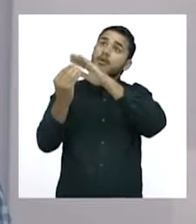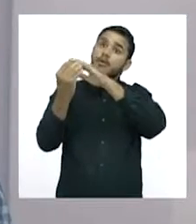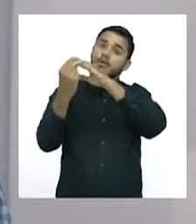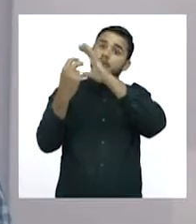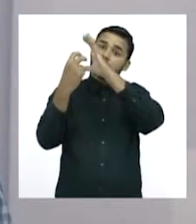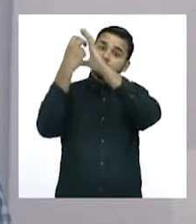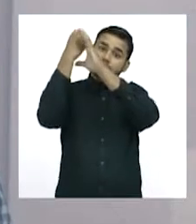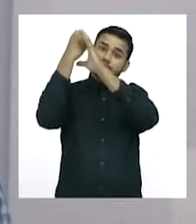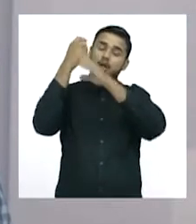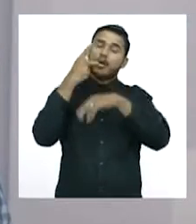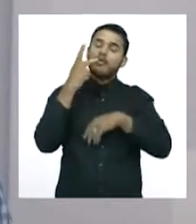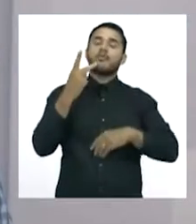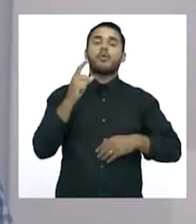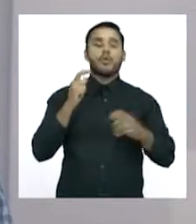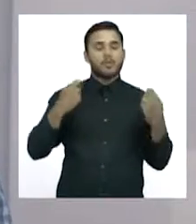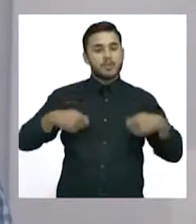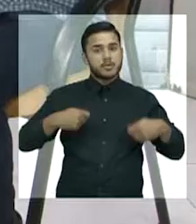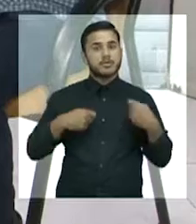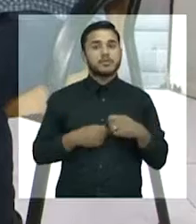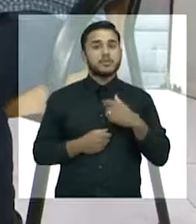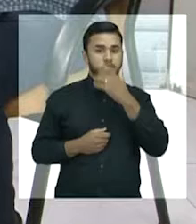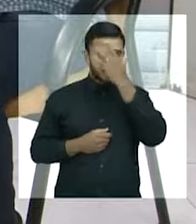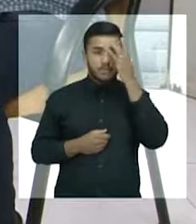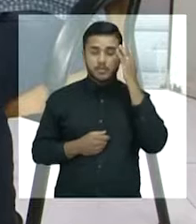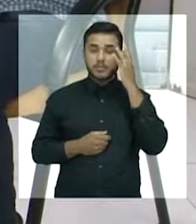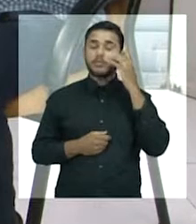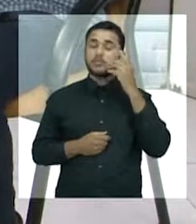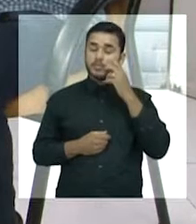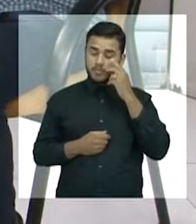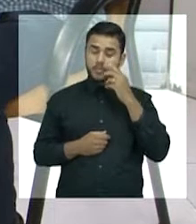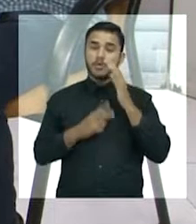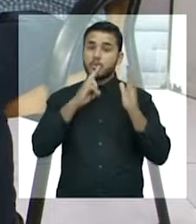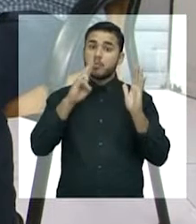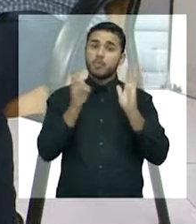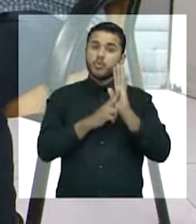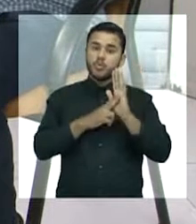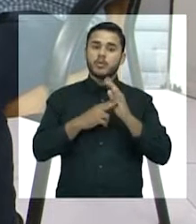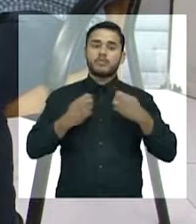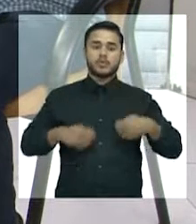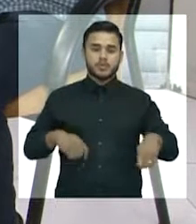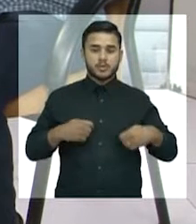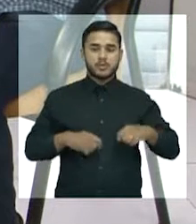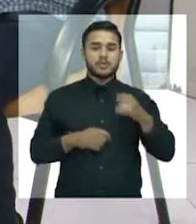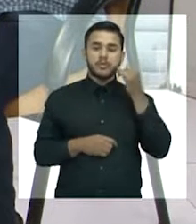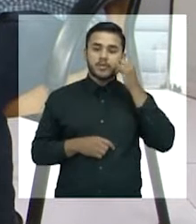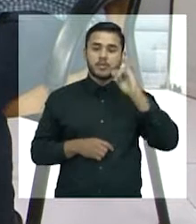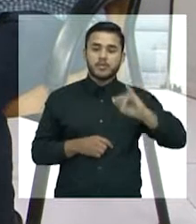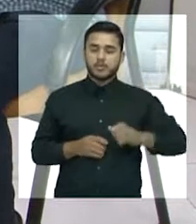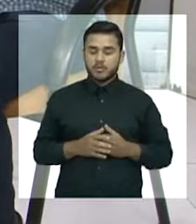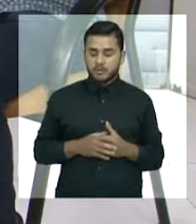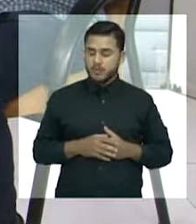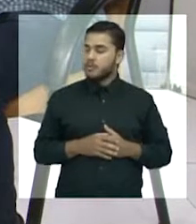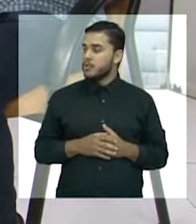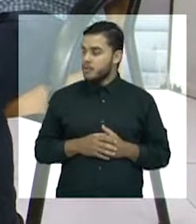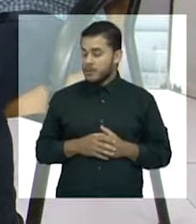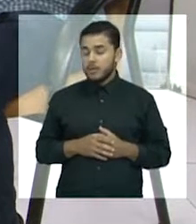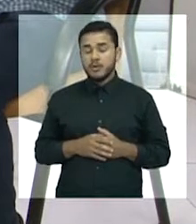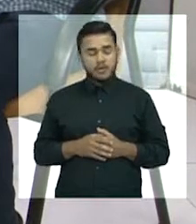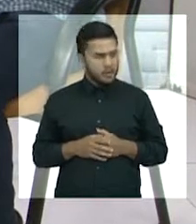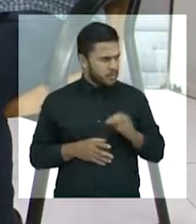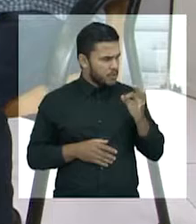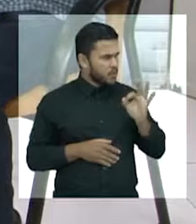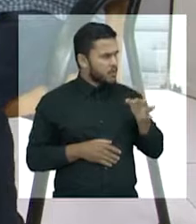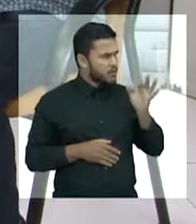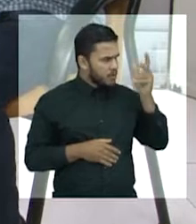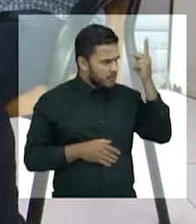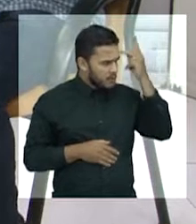sofrer sanção como infração ou multa. Então, lá em São Paulo, nessas duas situações, já existe uma lei. Existe, mas aí é que está o ponto.